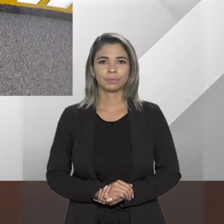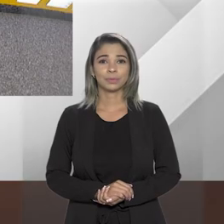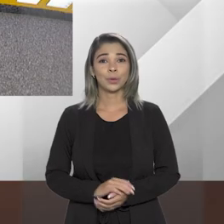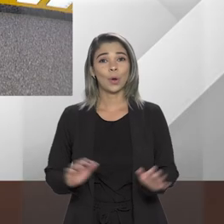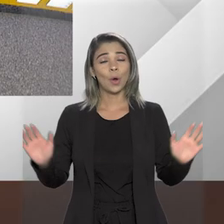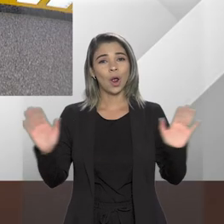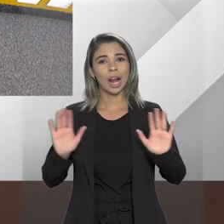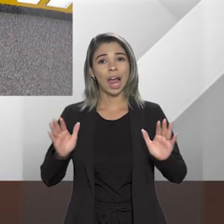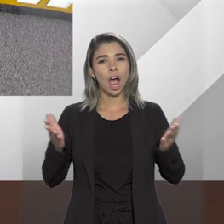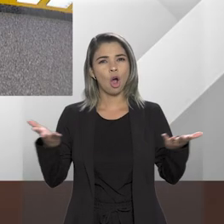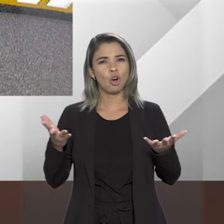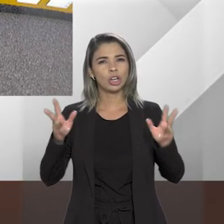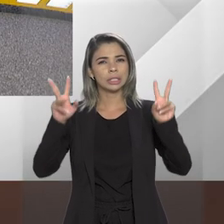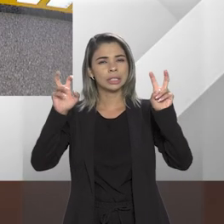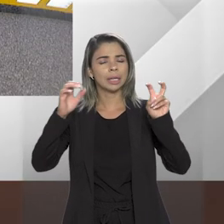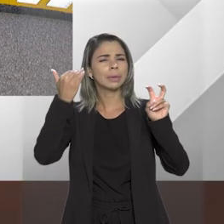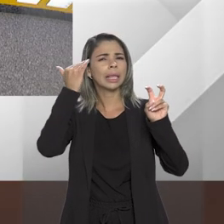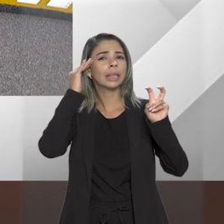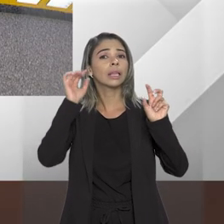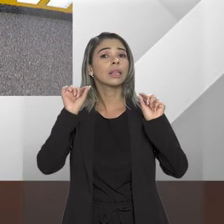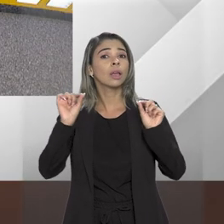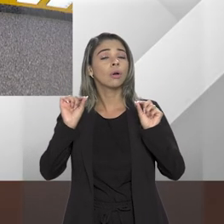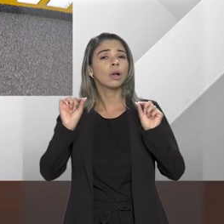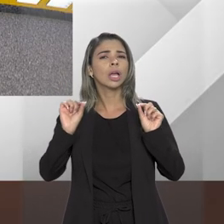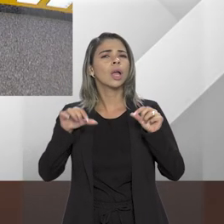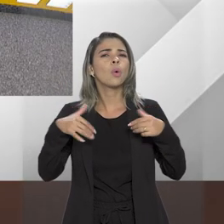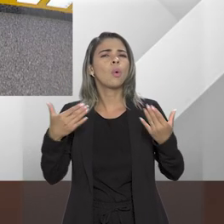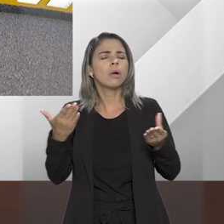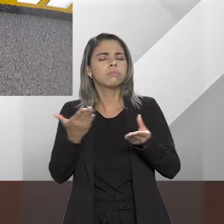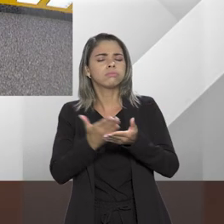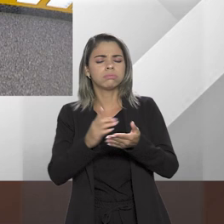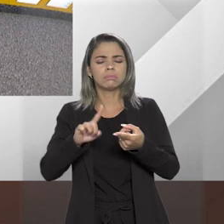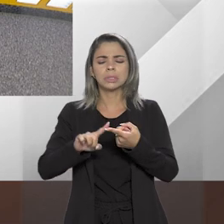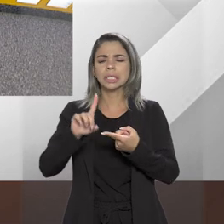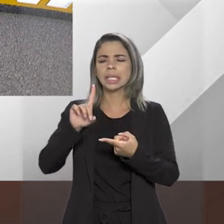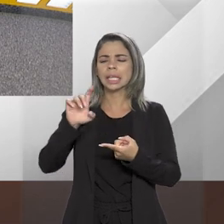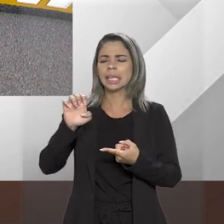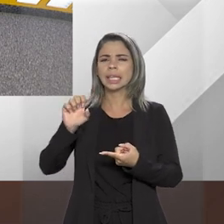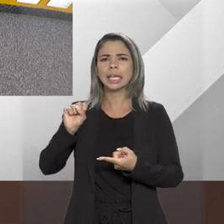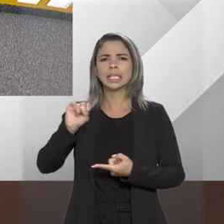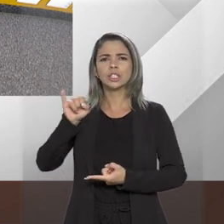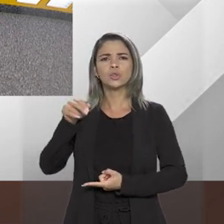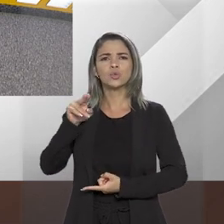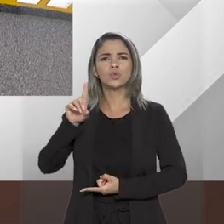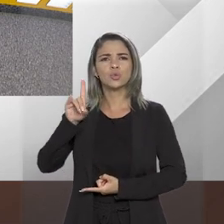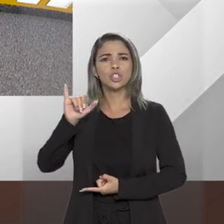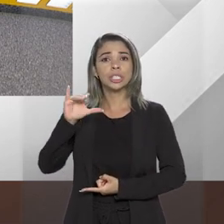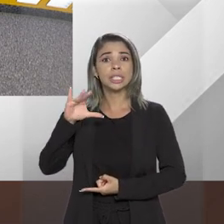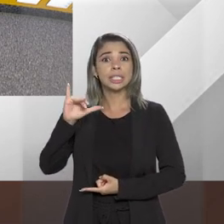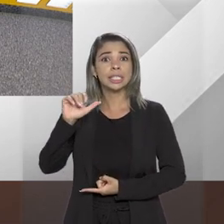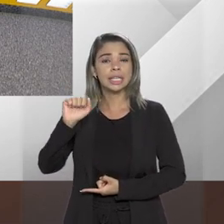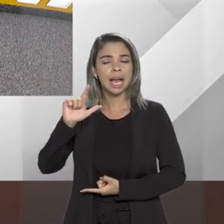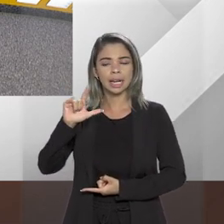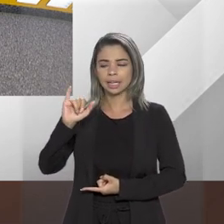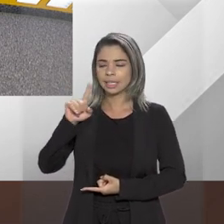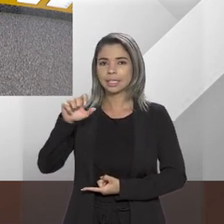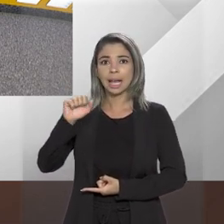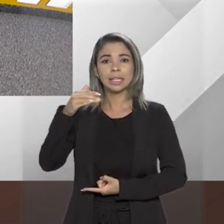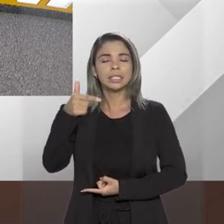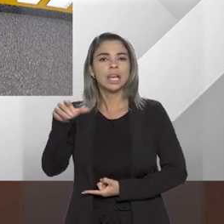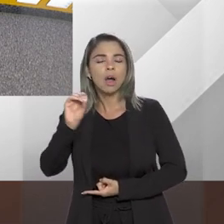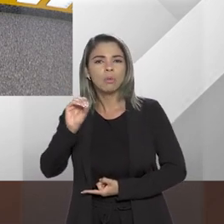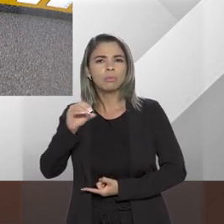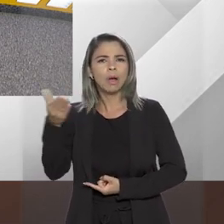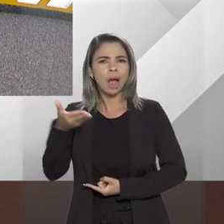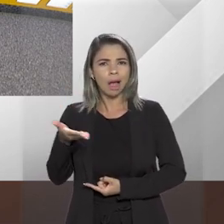Olá, hoje você vai entender direito sobre as ações de dejudicialização promovidas pelo sistema de justiça brasileiro nos últimos